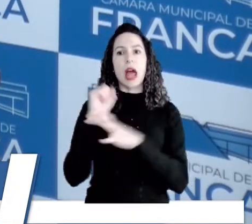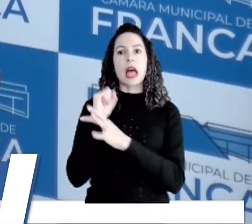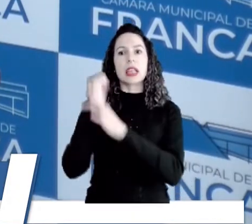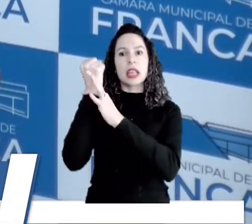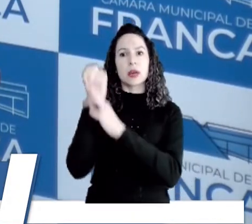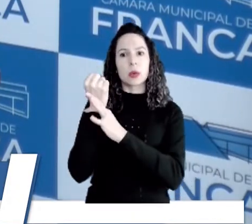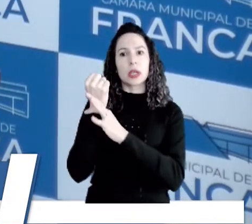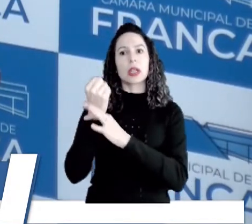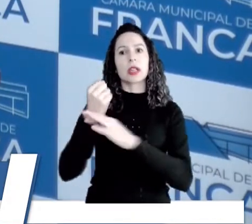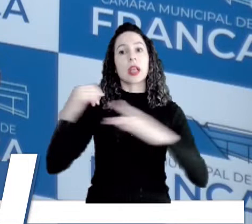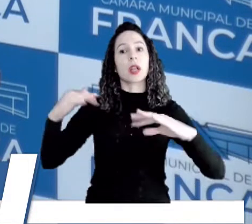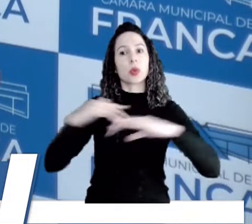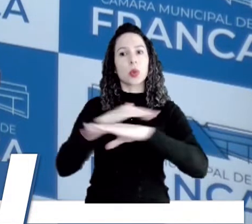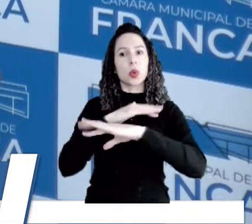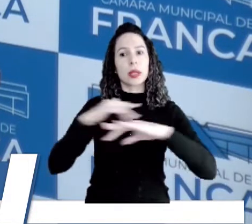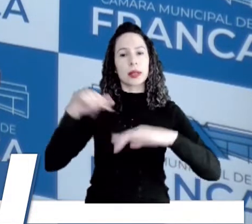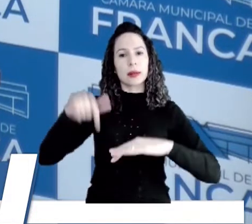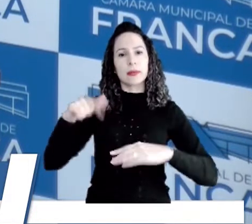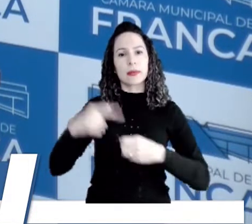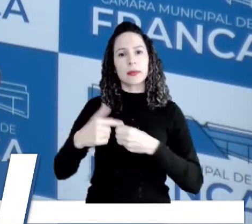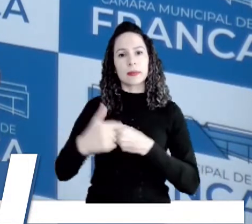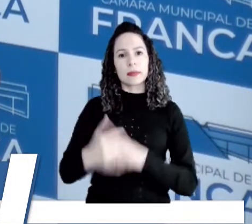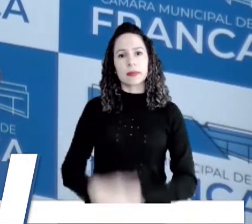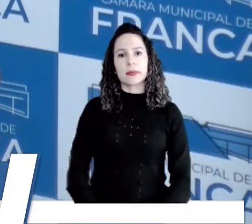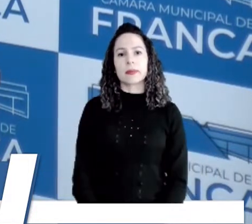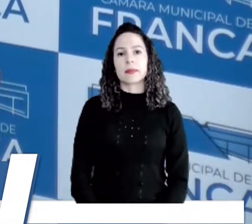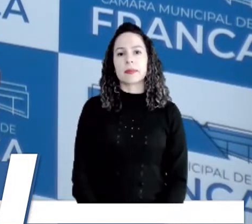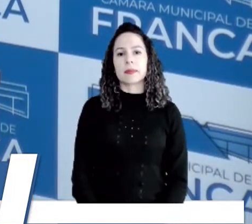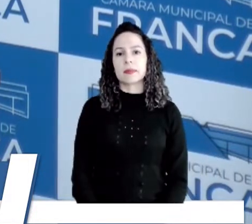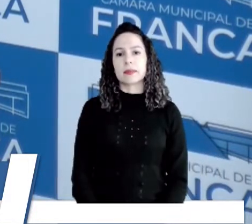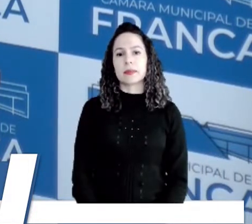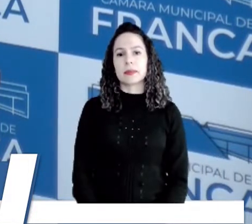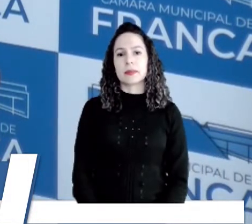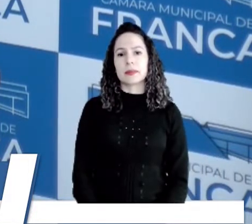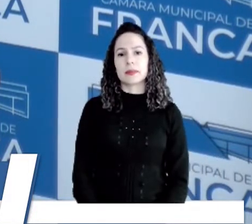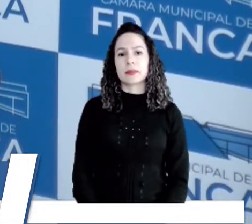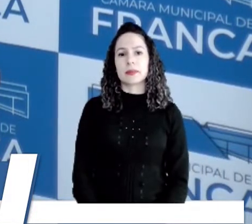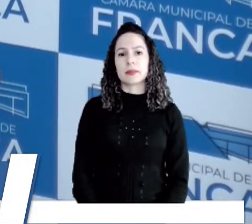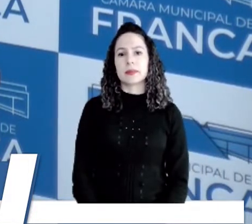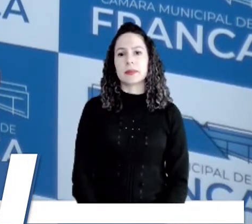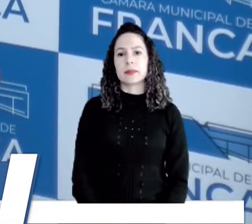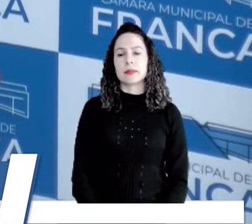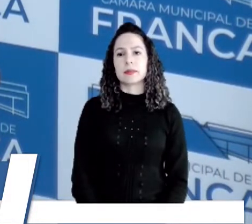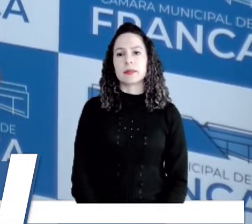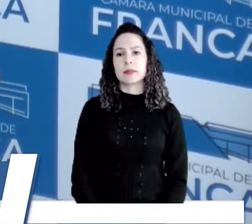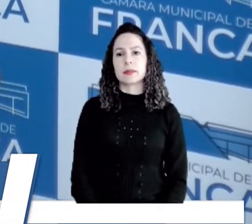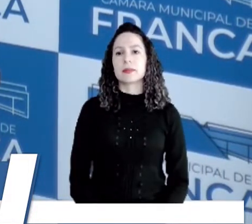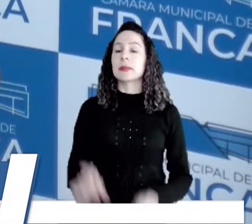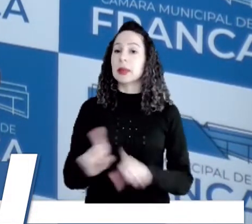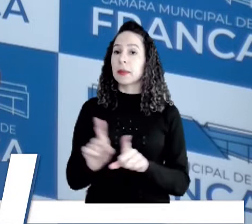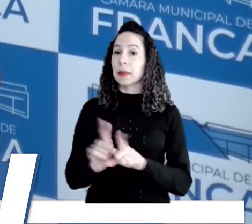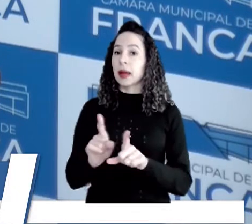do trânsito em nossa cidade. Aí também eu não posso deixar de